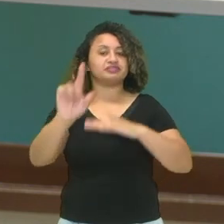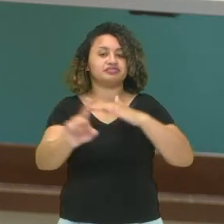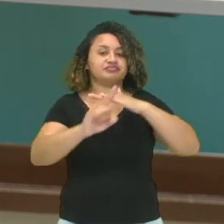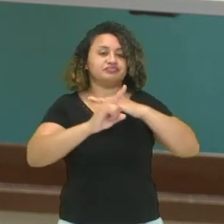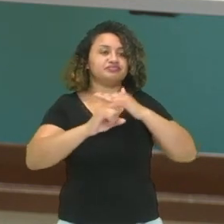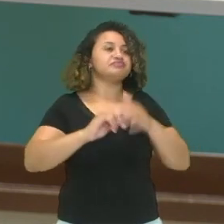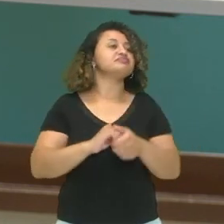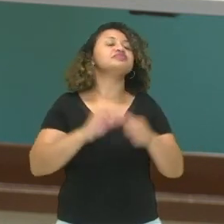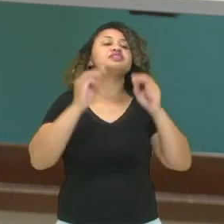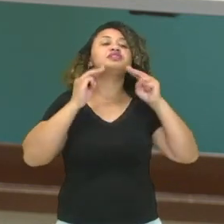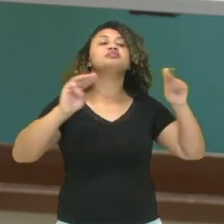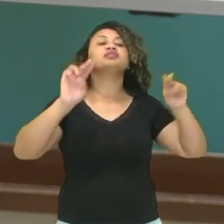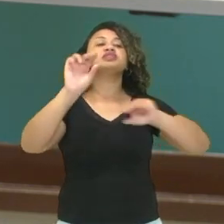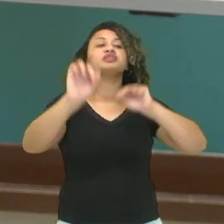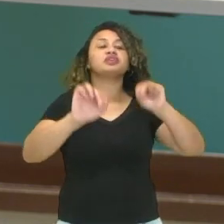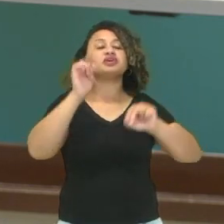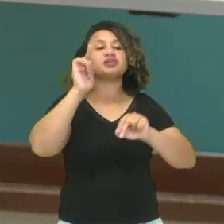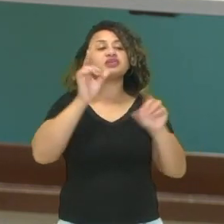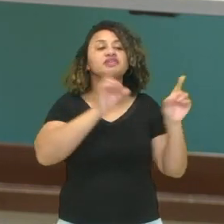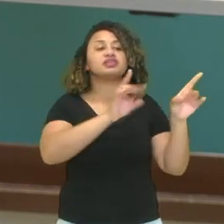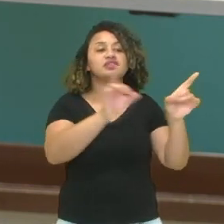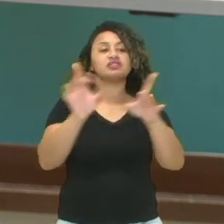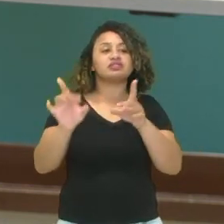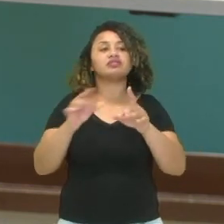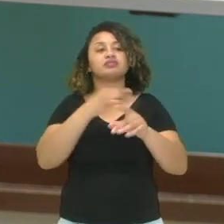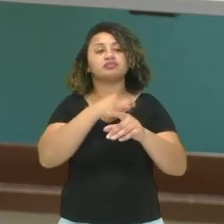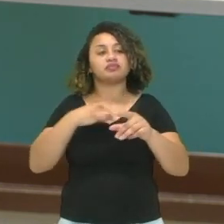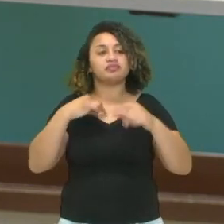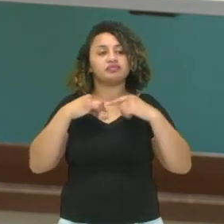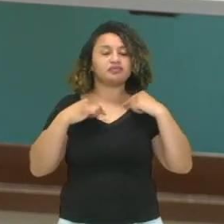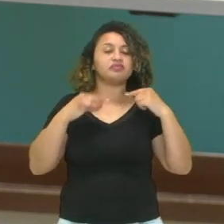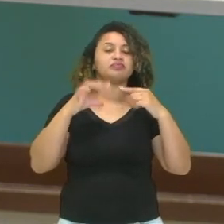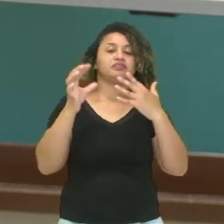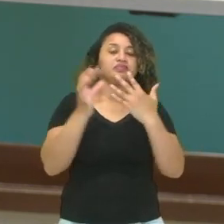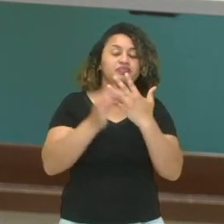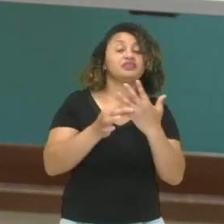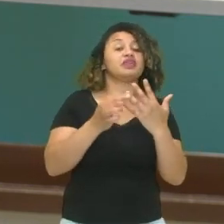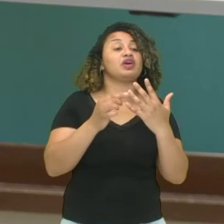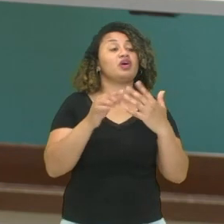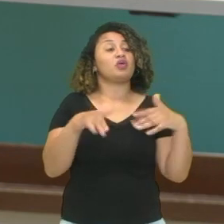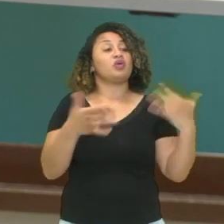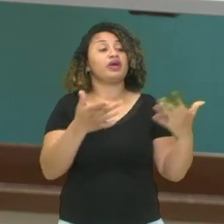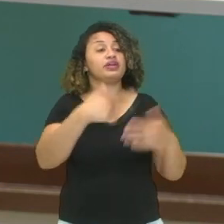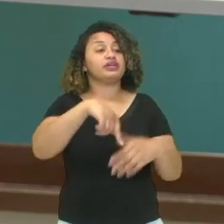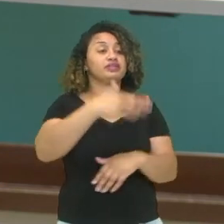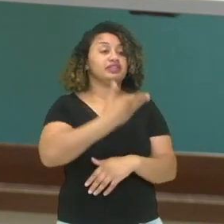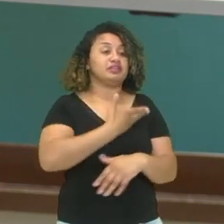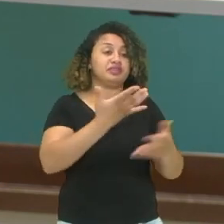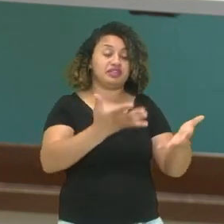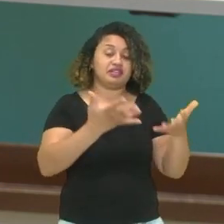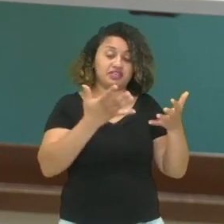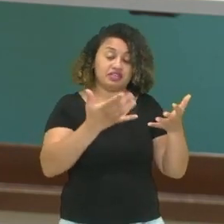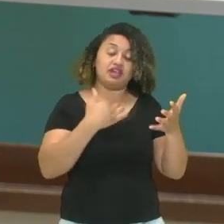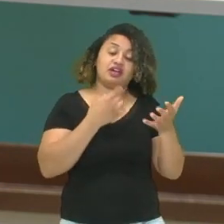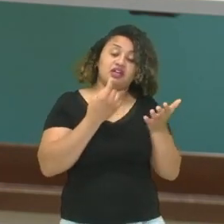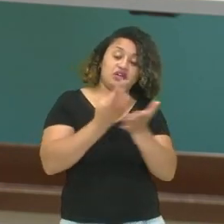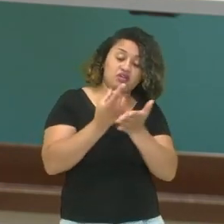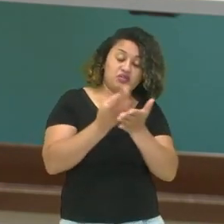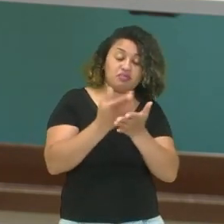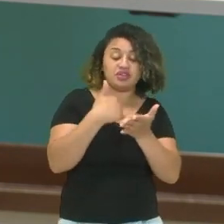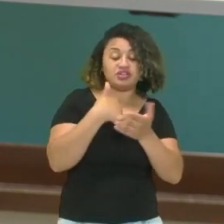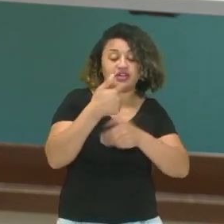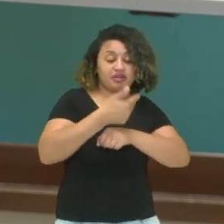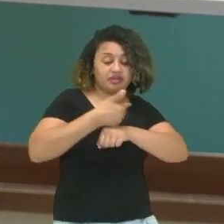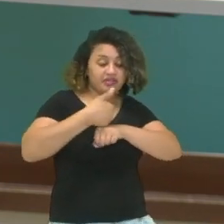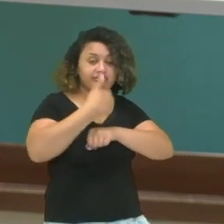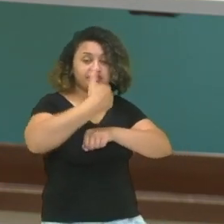missão delas é se tornarem vendedoras de bijuteria, referência quando as amigas quiserem comprar uma peça. A